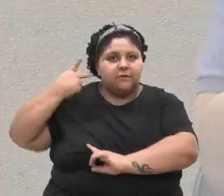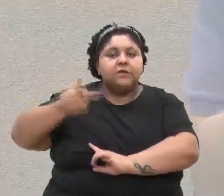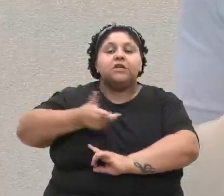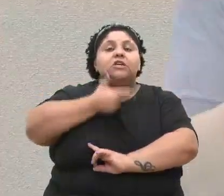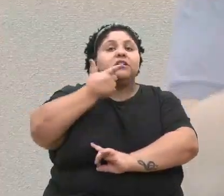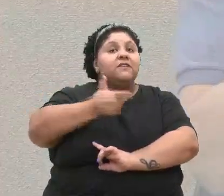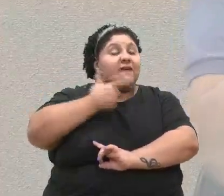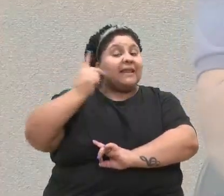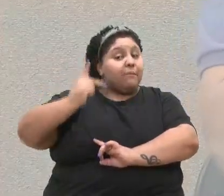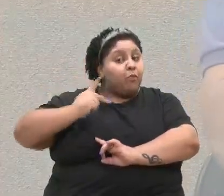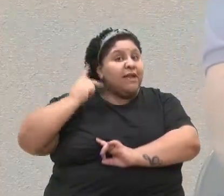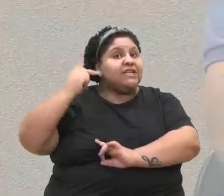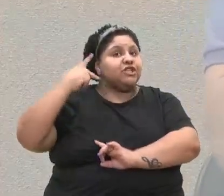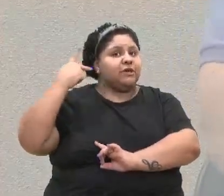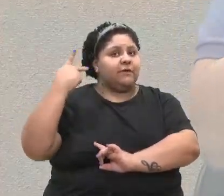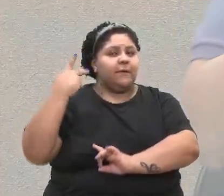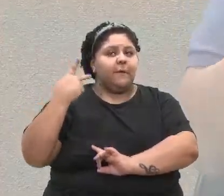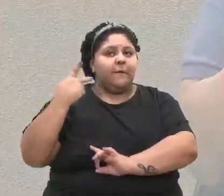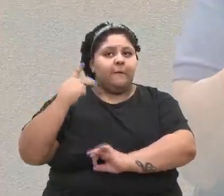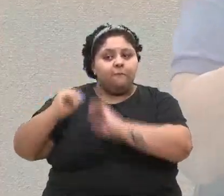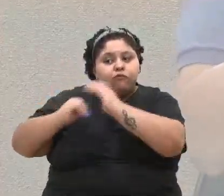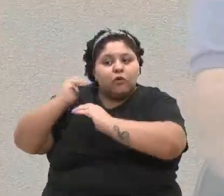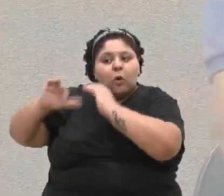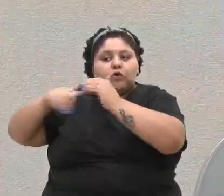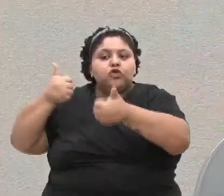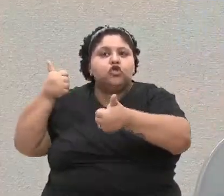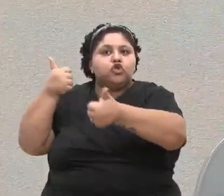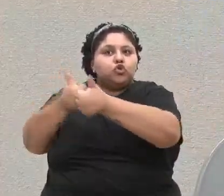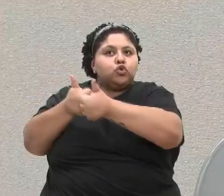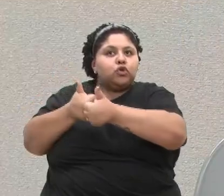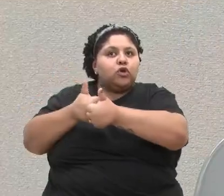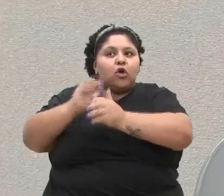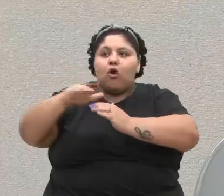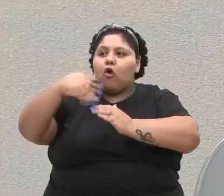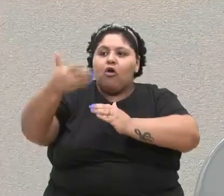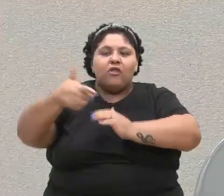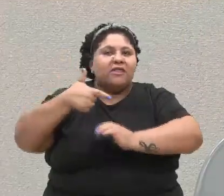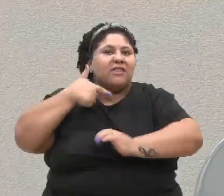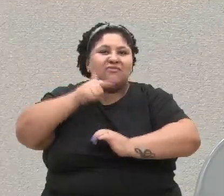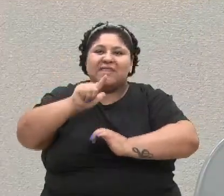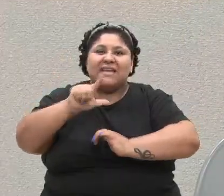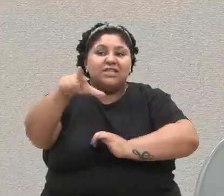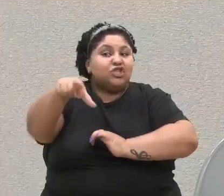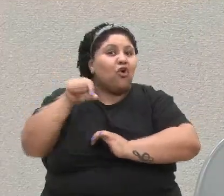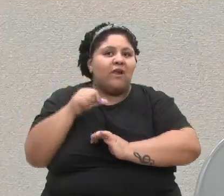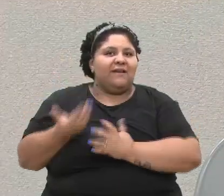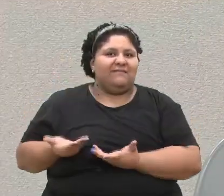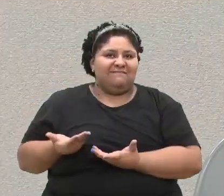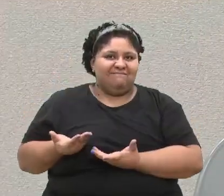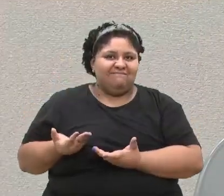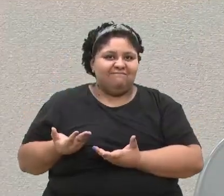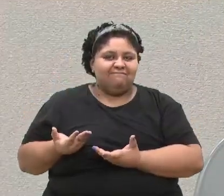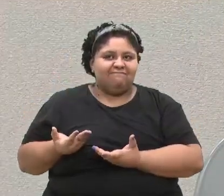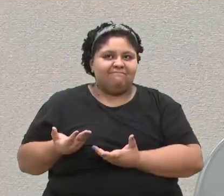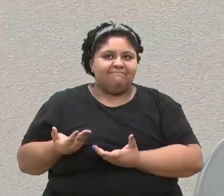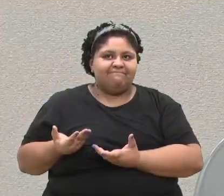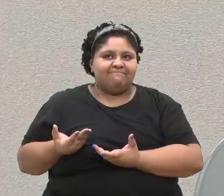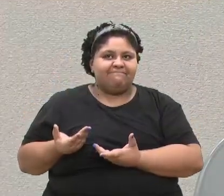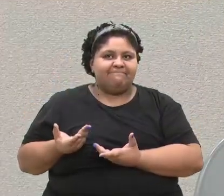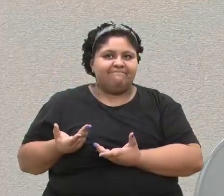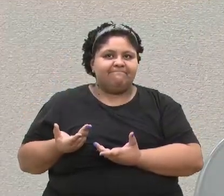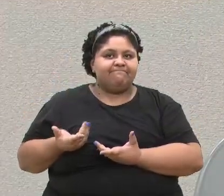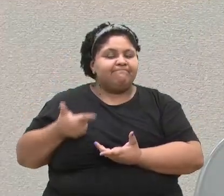de política. E construir através da política, porque fora da política não há alternativa. Não há